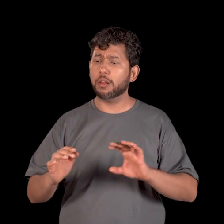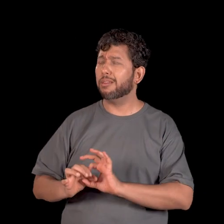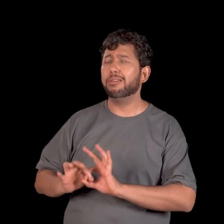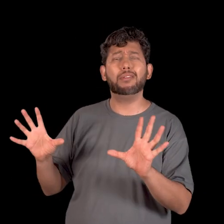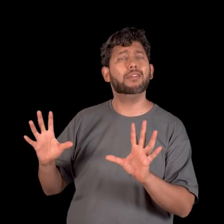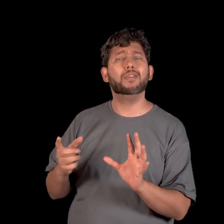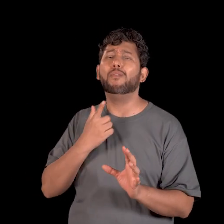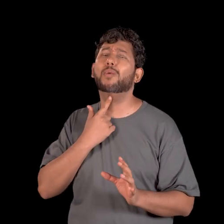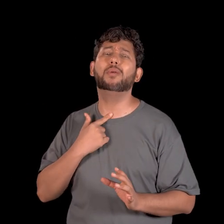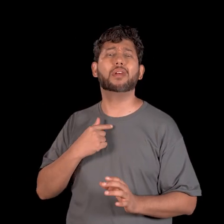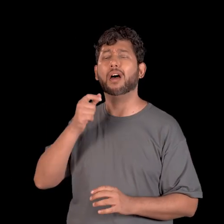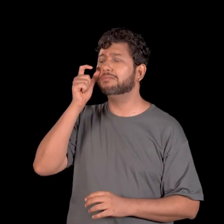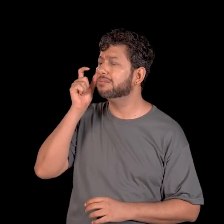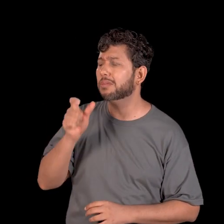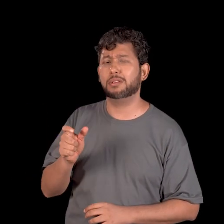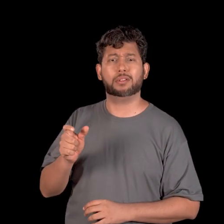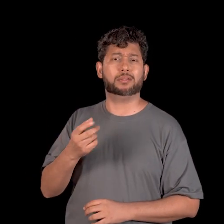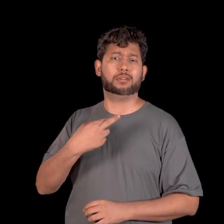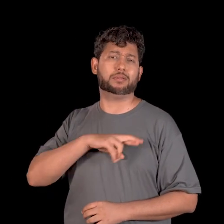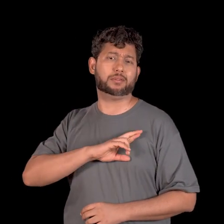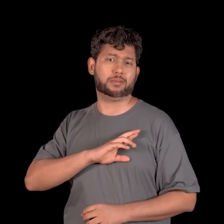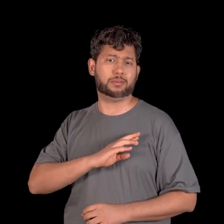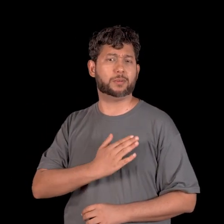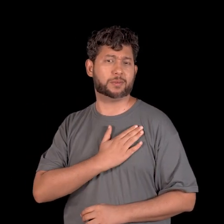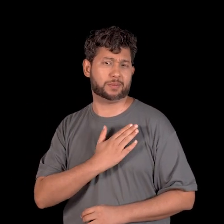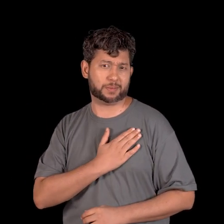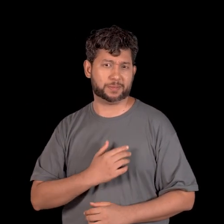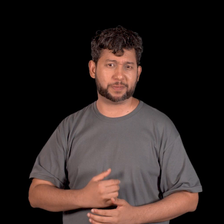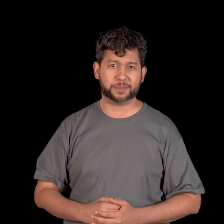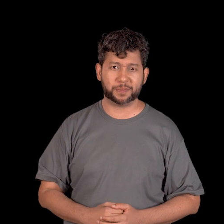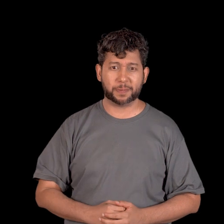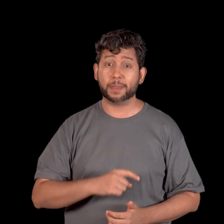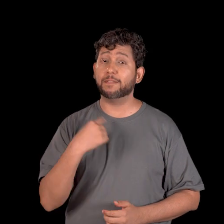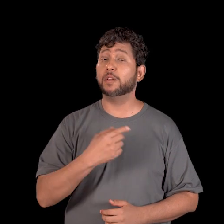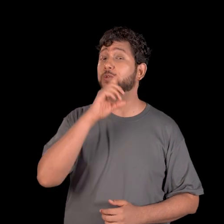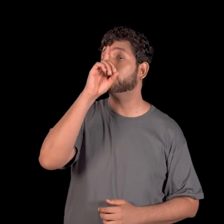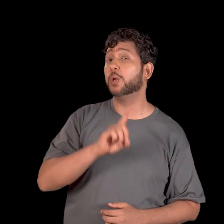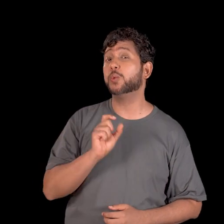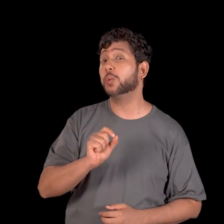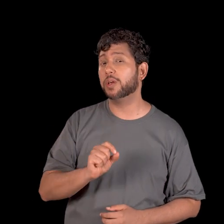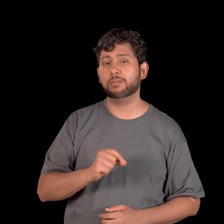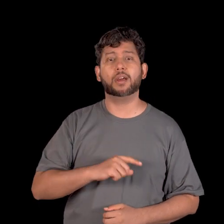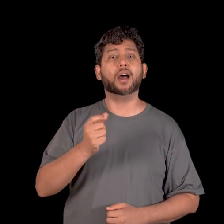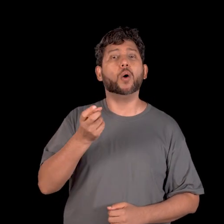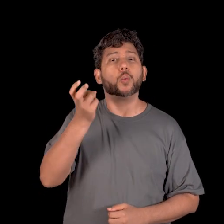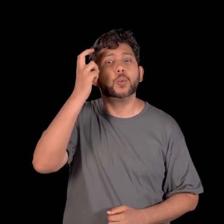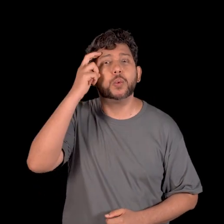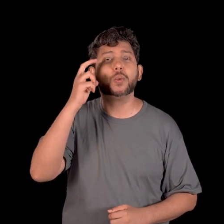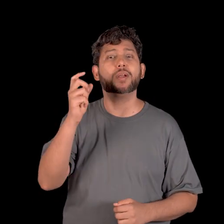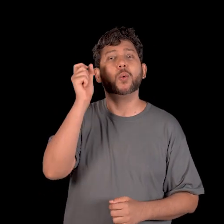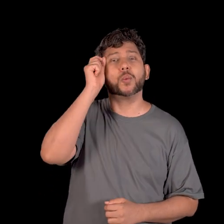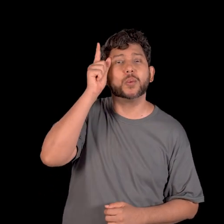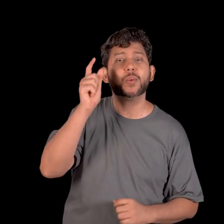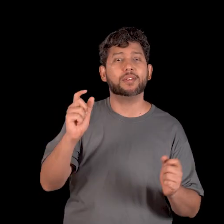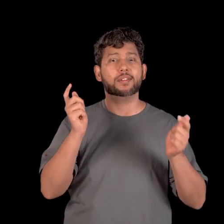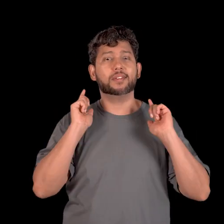assegura a liberdade de culto e religião a todos os brasileiros. São alguns dos nossos direitos: direito à